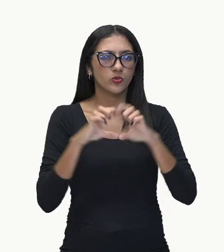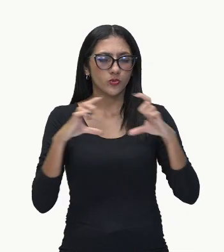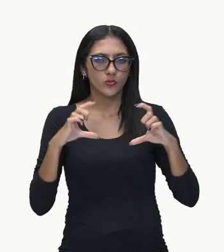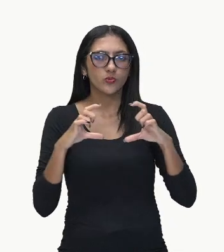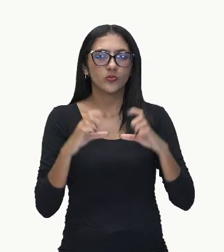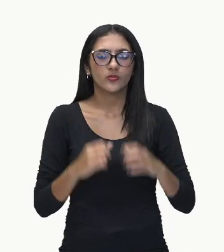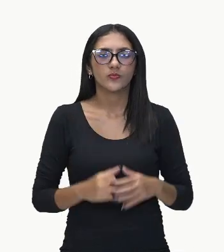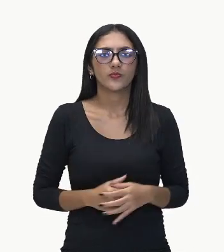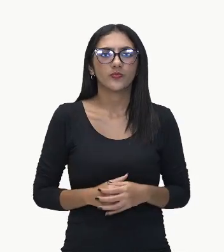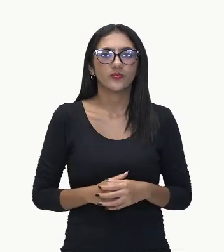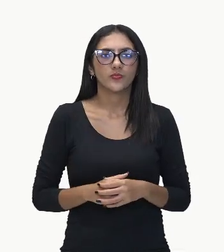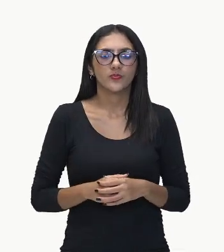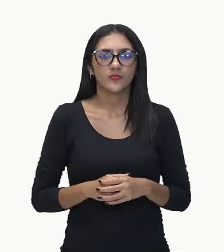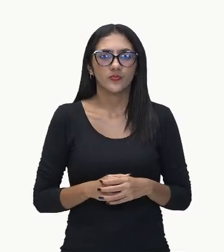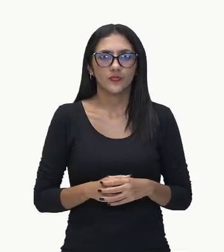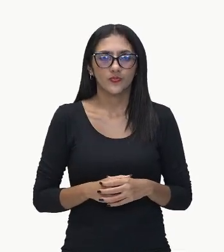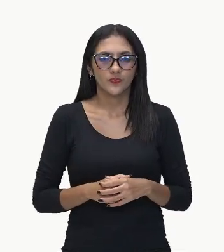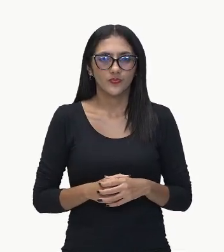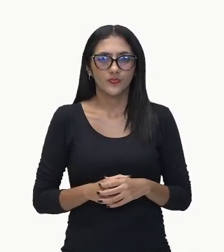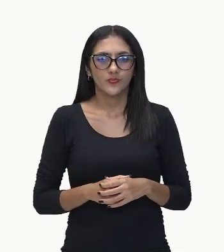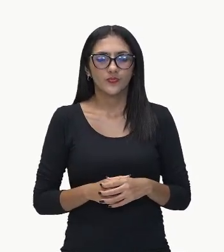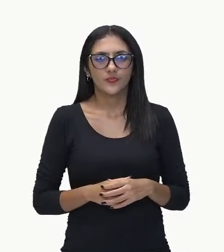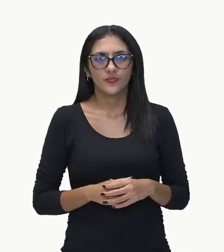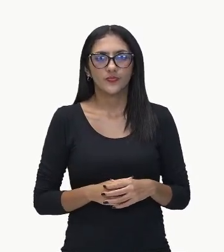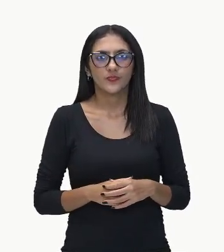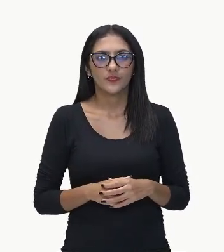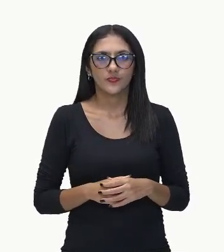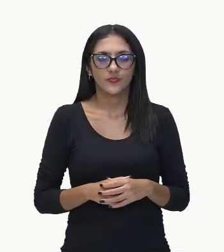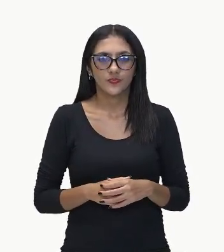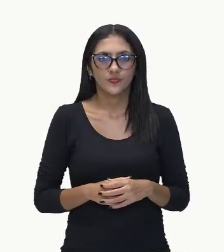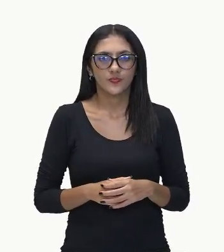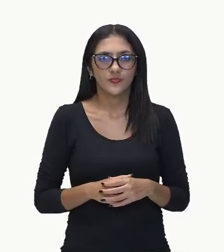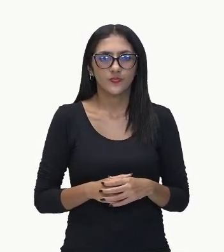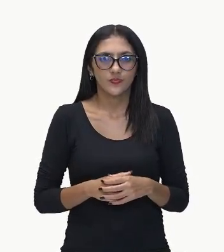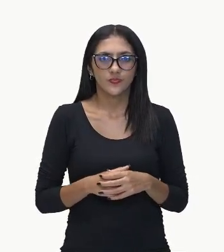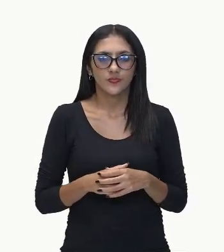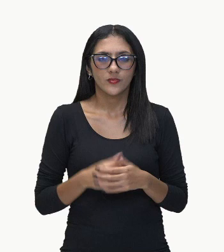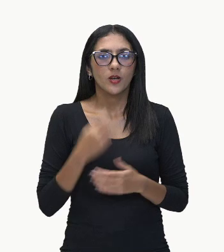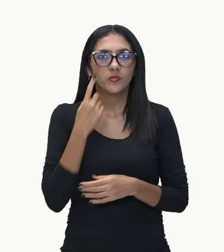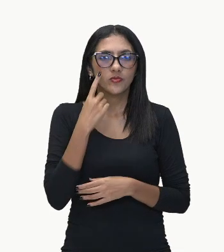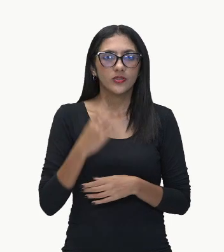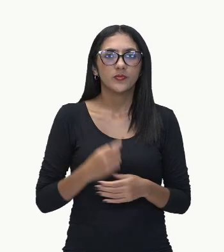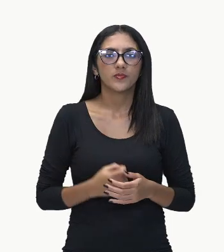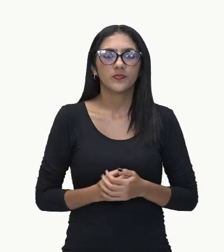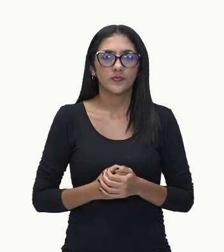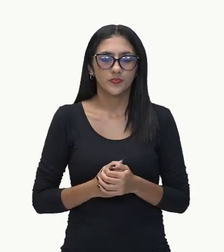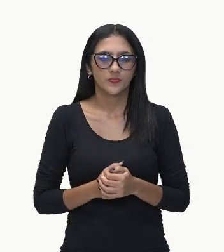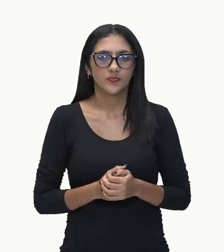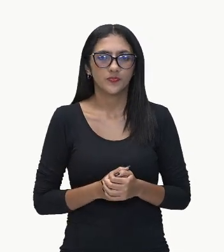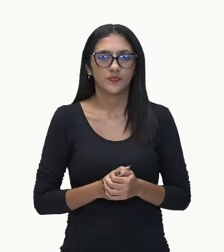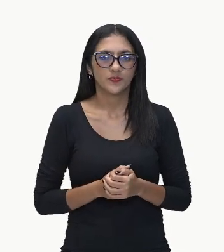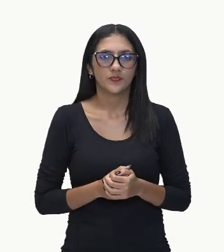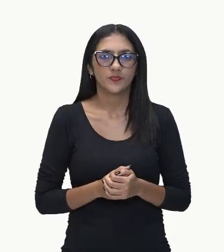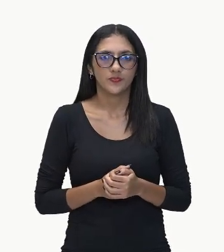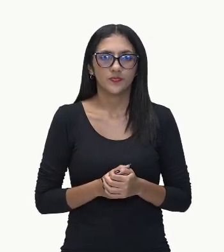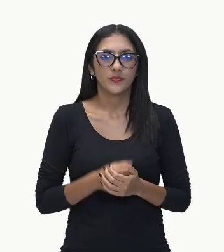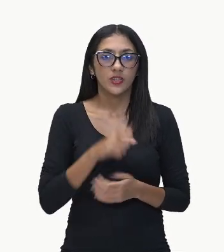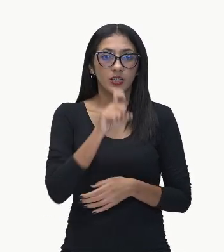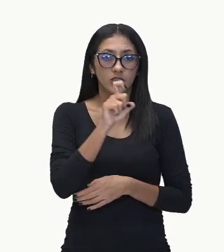perfeito Tá bom olha só temos aqui um exemplo x + 4x + 4